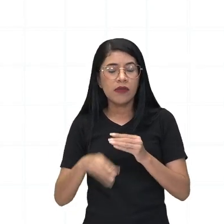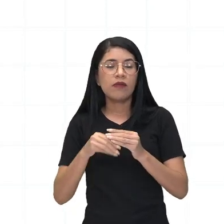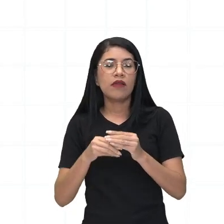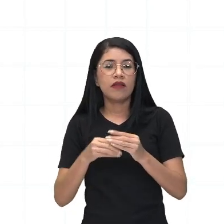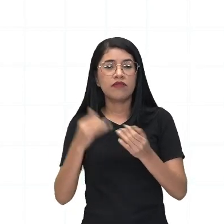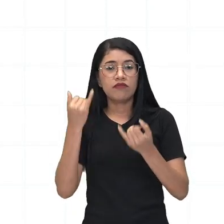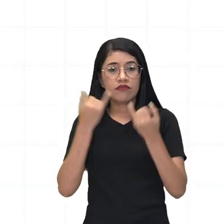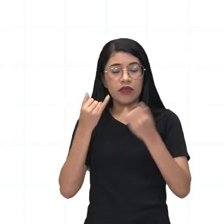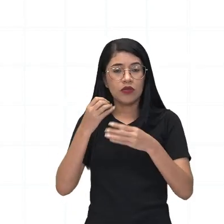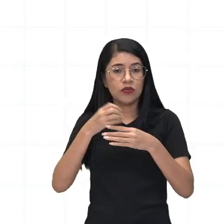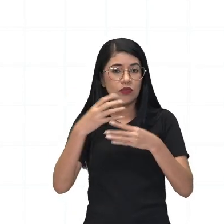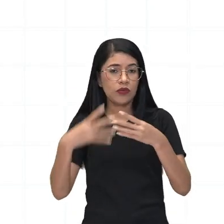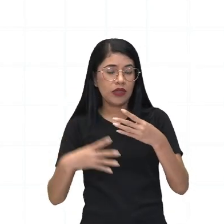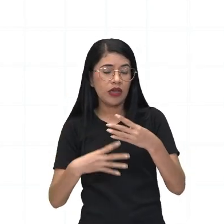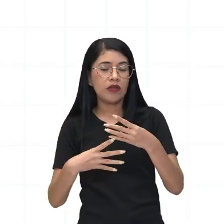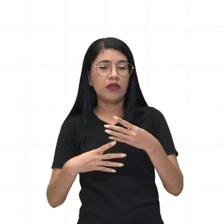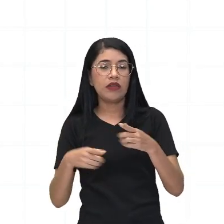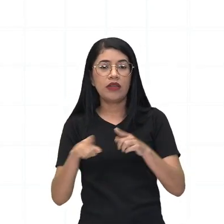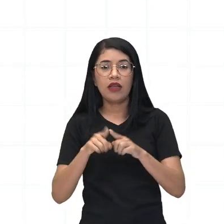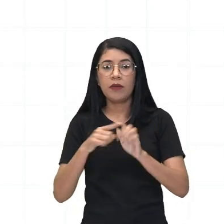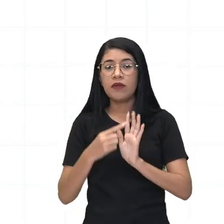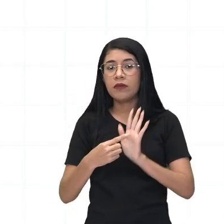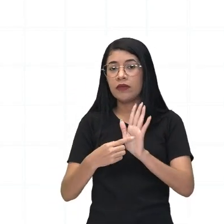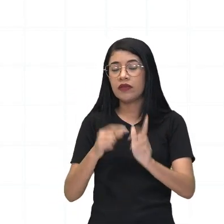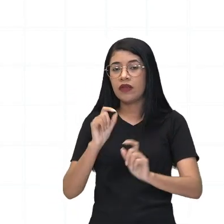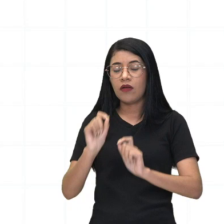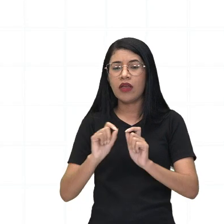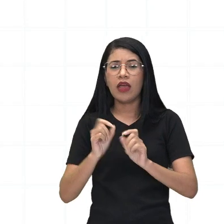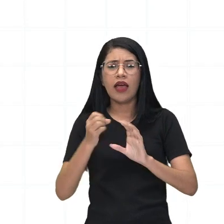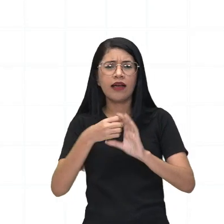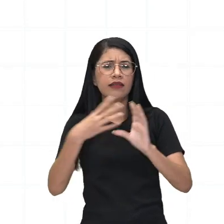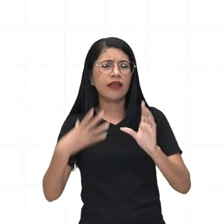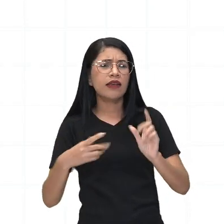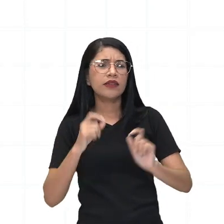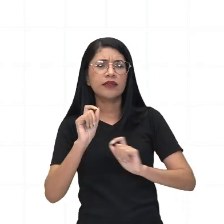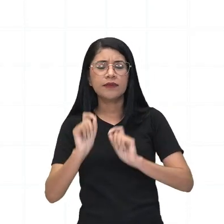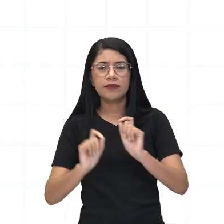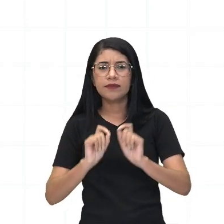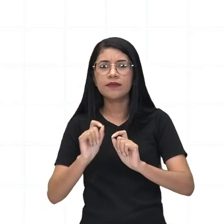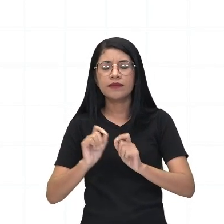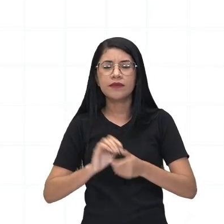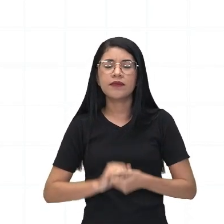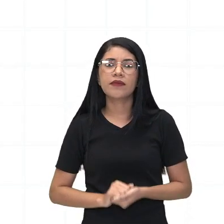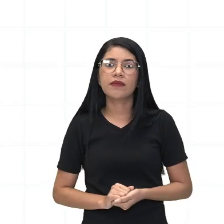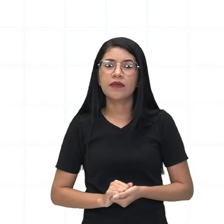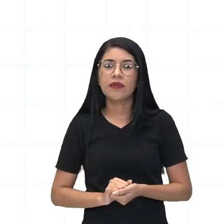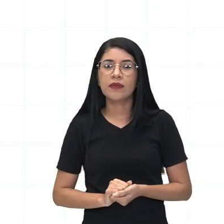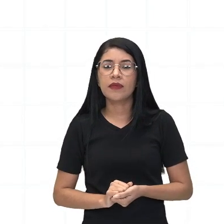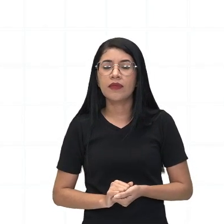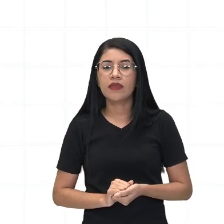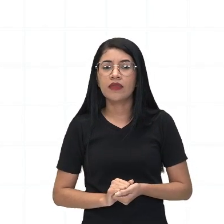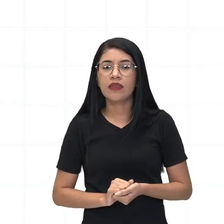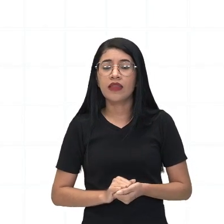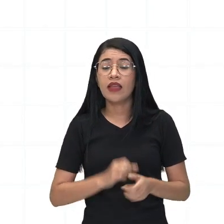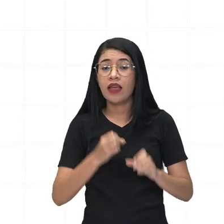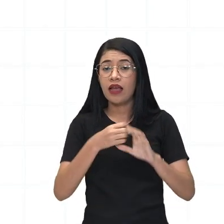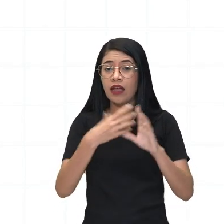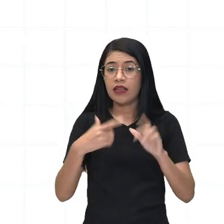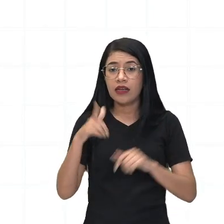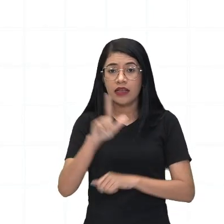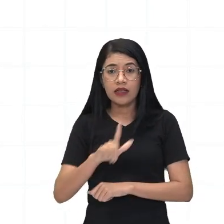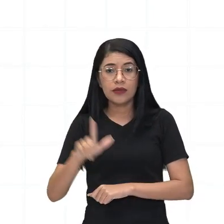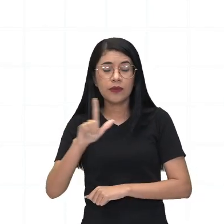o soneto, vamos então reforçar aqui o aspecto, olhem só, de que uma das características